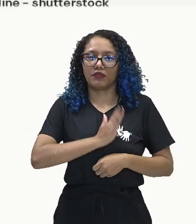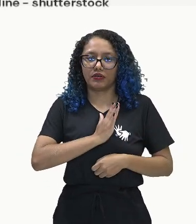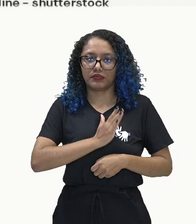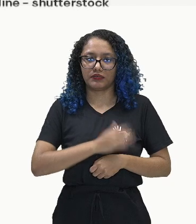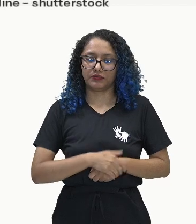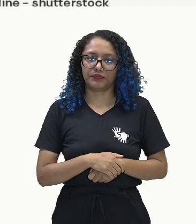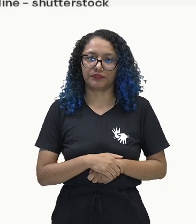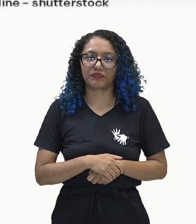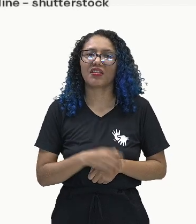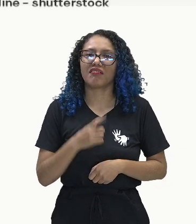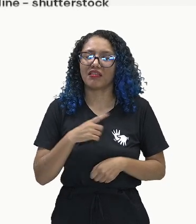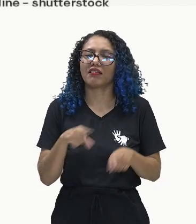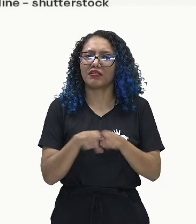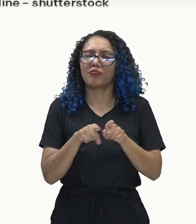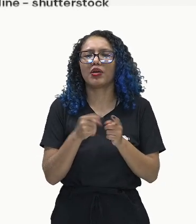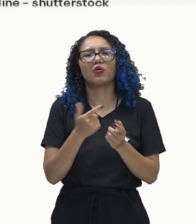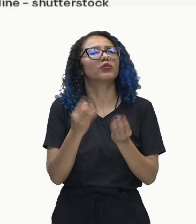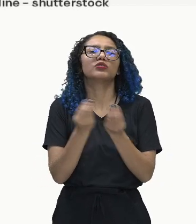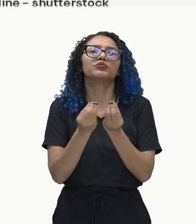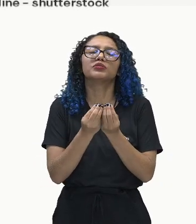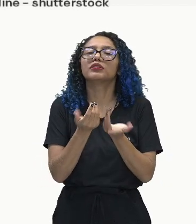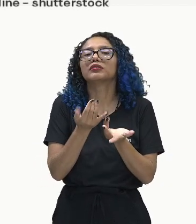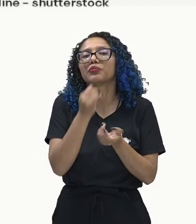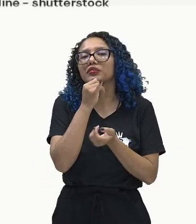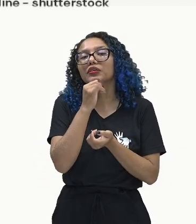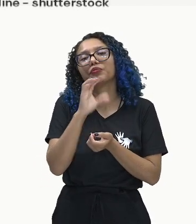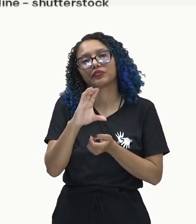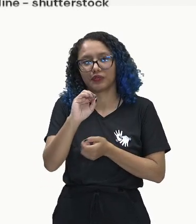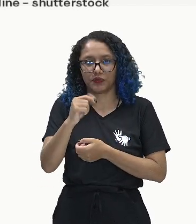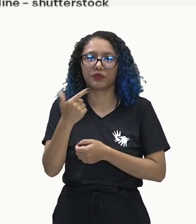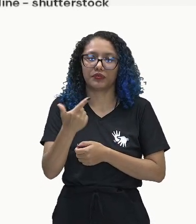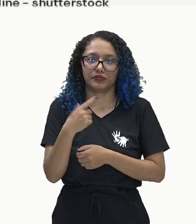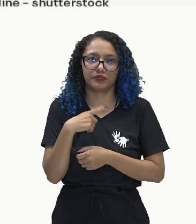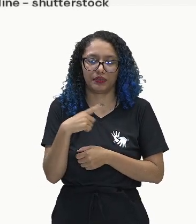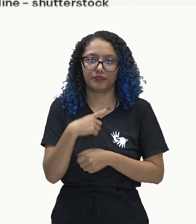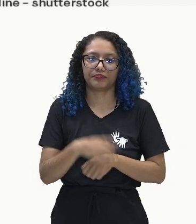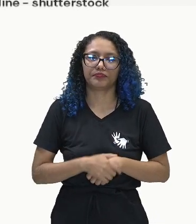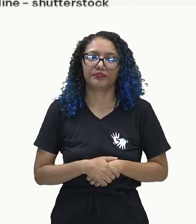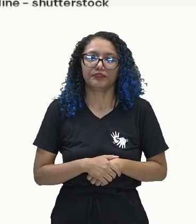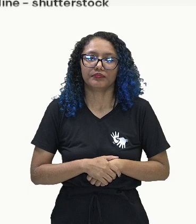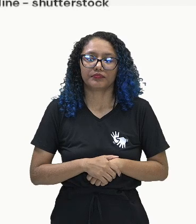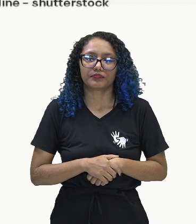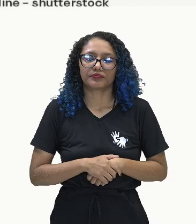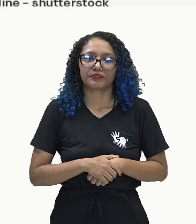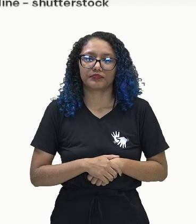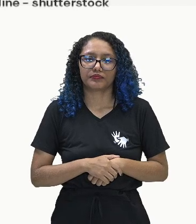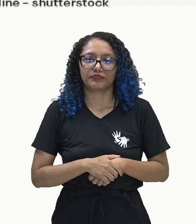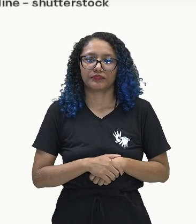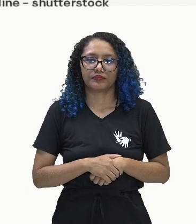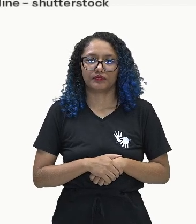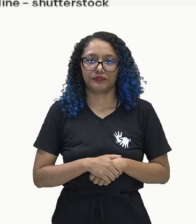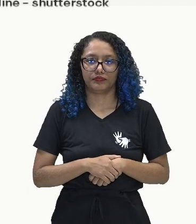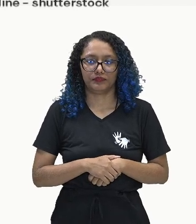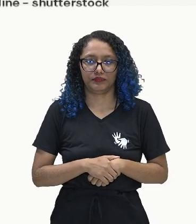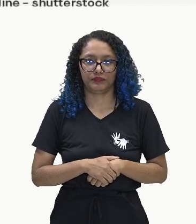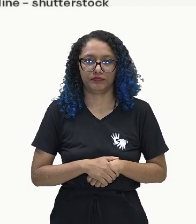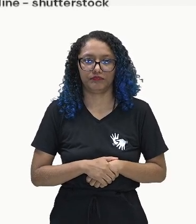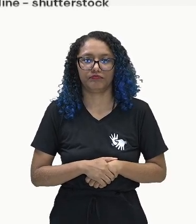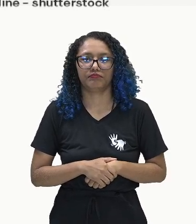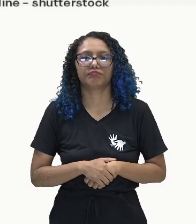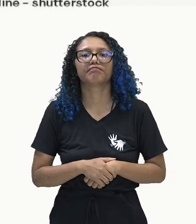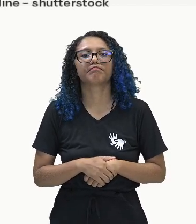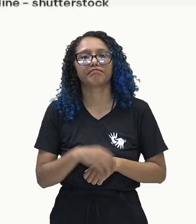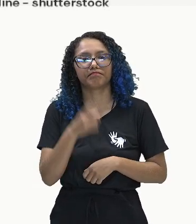cheio de resíduos, né, como o gás carbônico, tá bom? Então, estas 3 aí